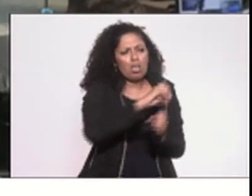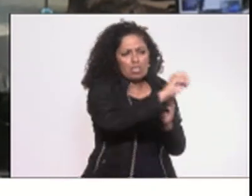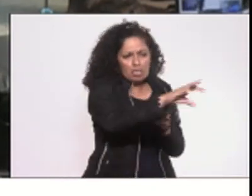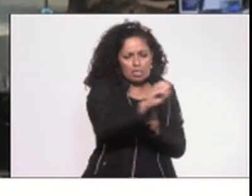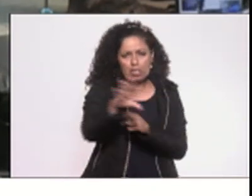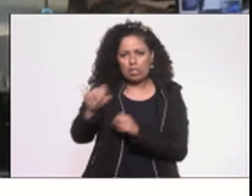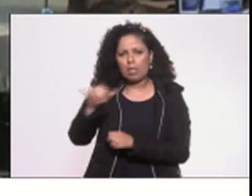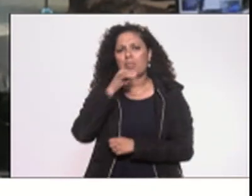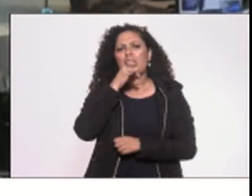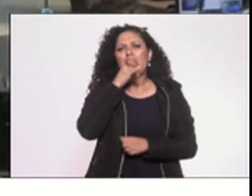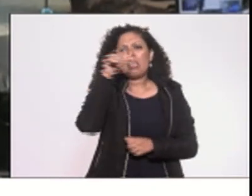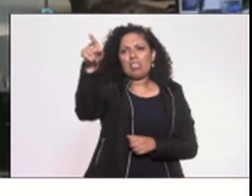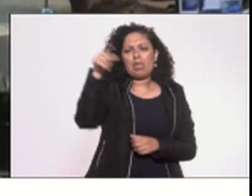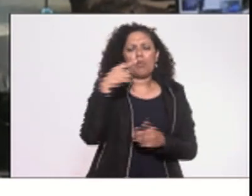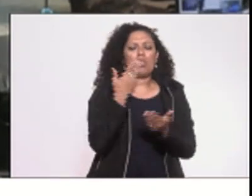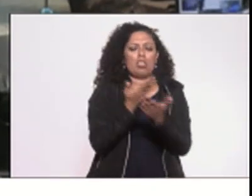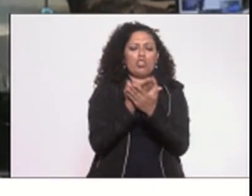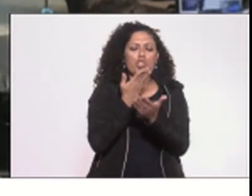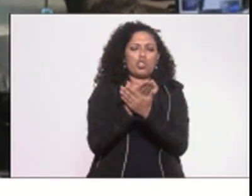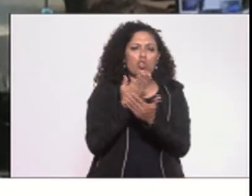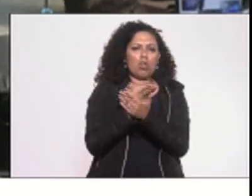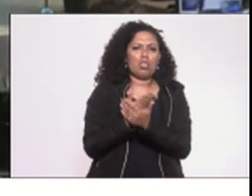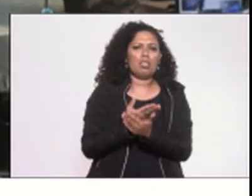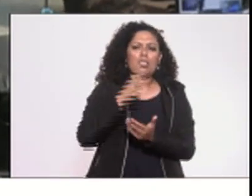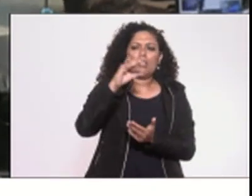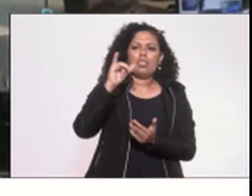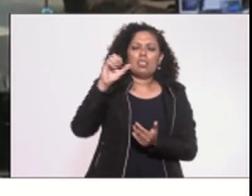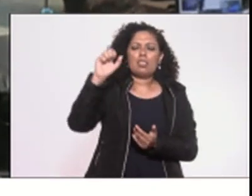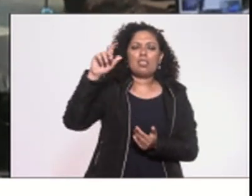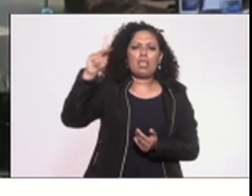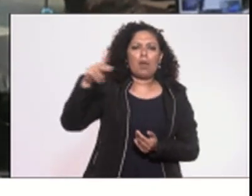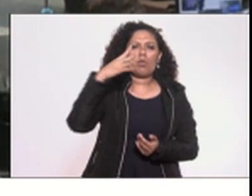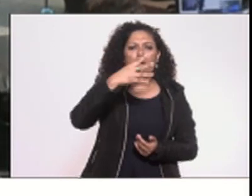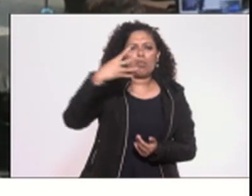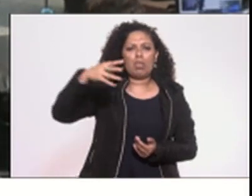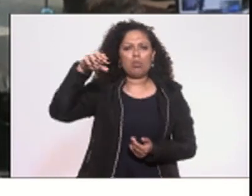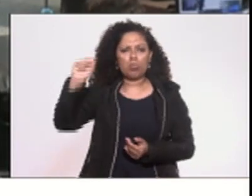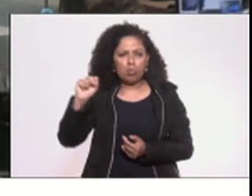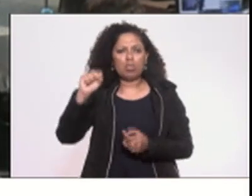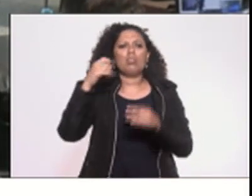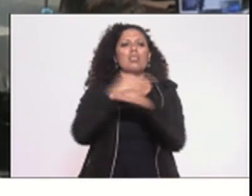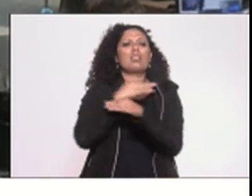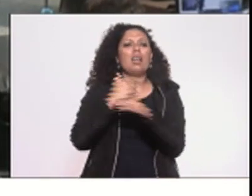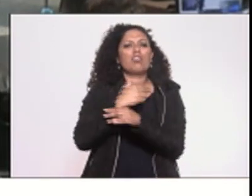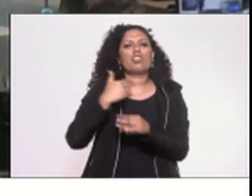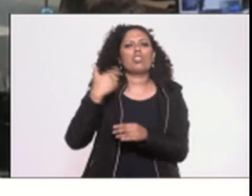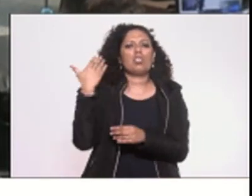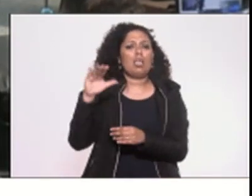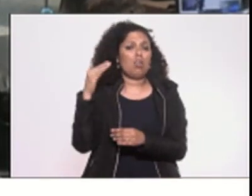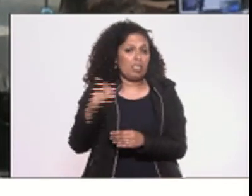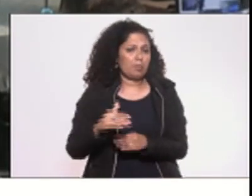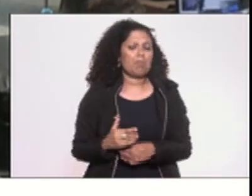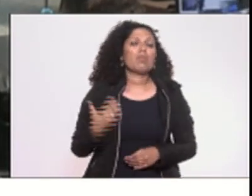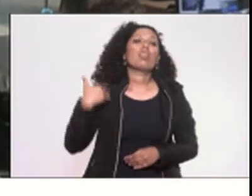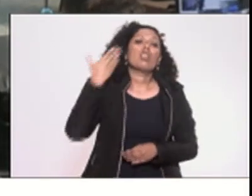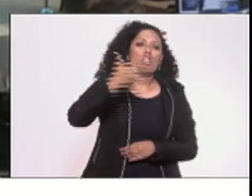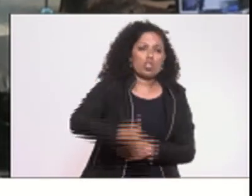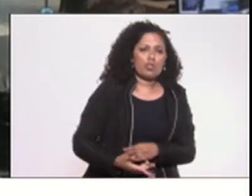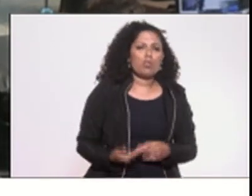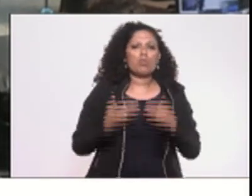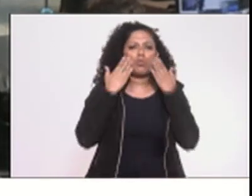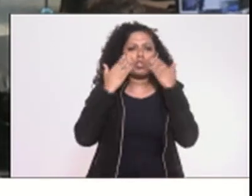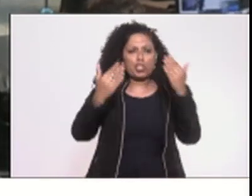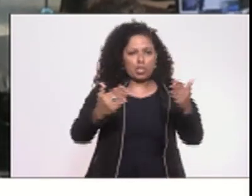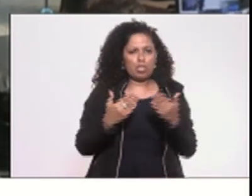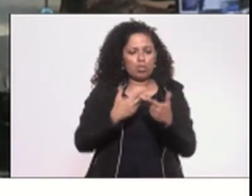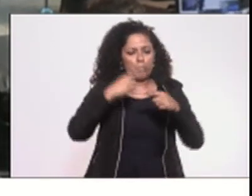uma escola no bairro Engenho do Mato, CIEP 448, em Niterói, onde nós fornecemos o